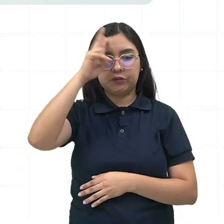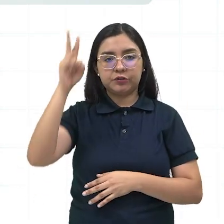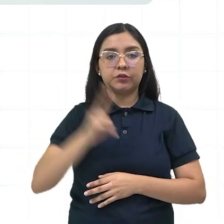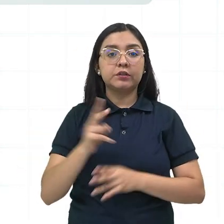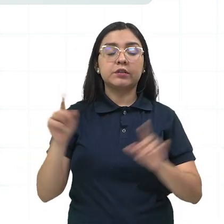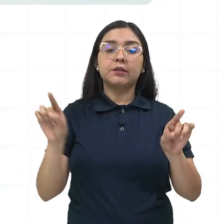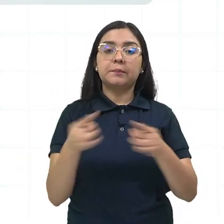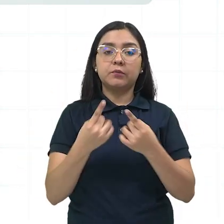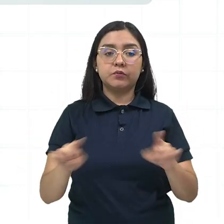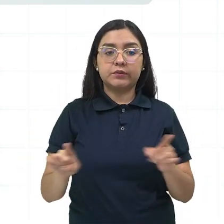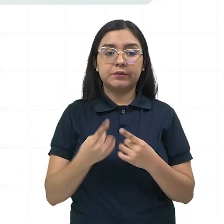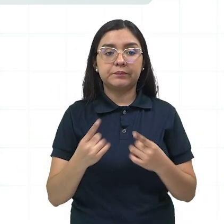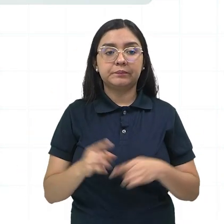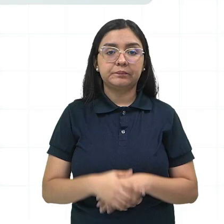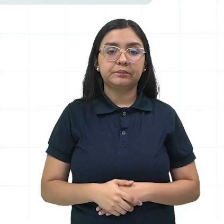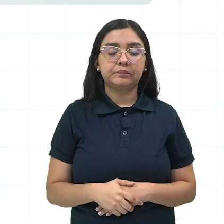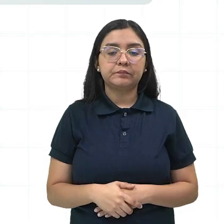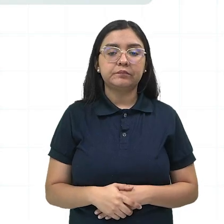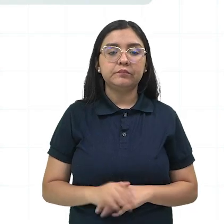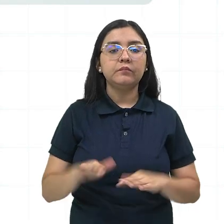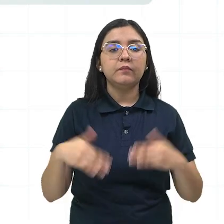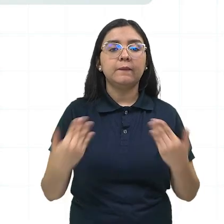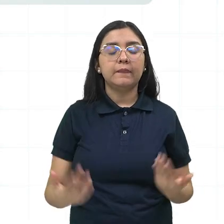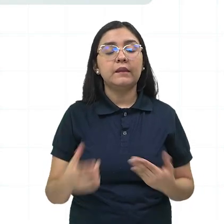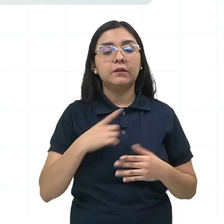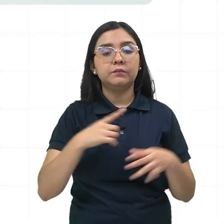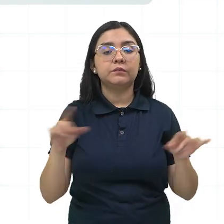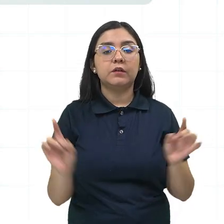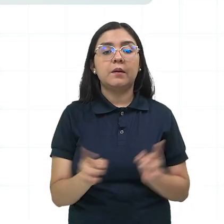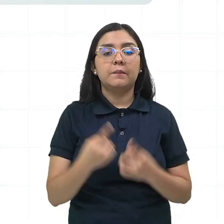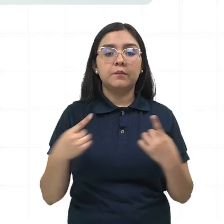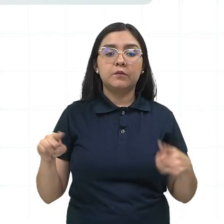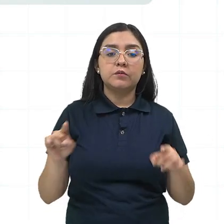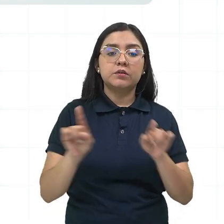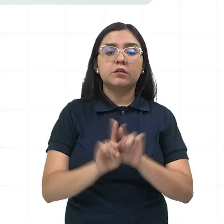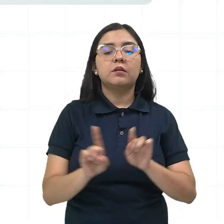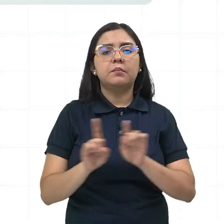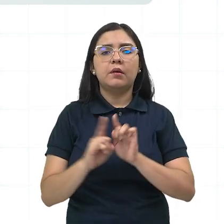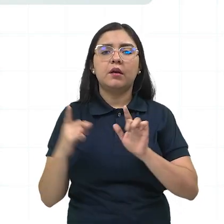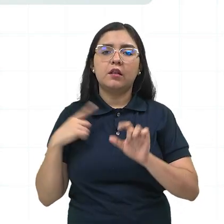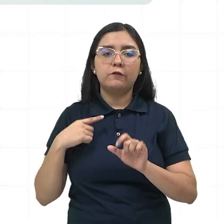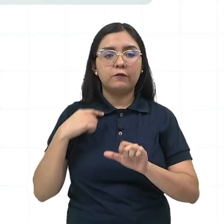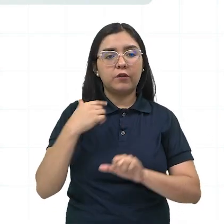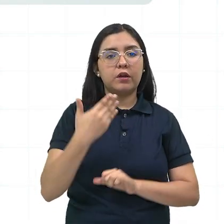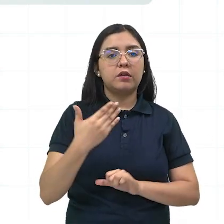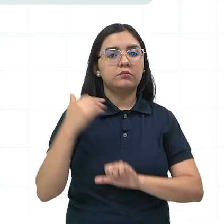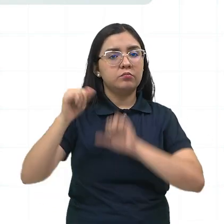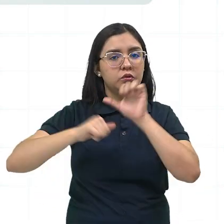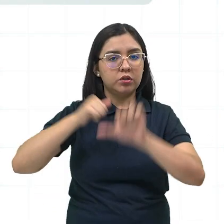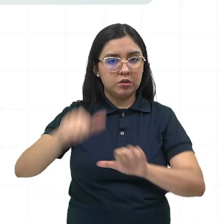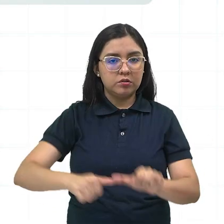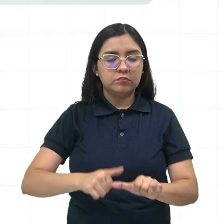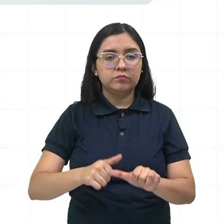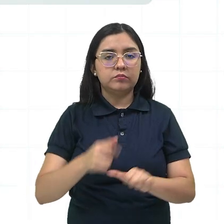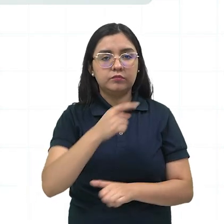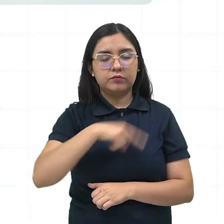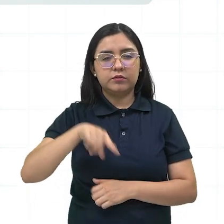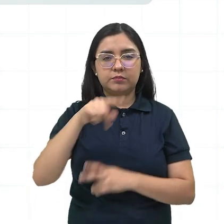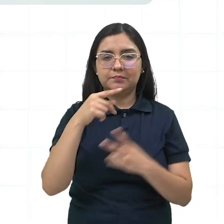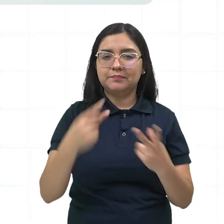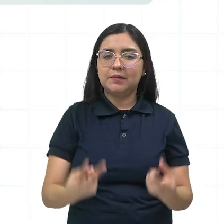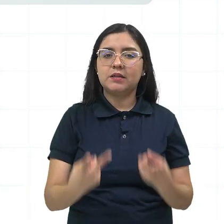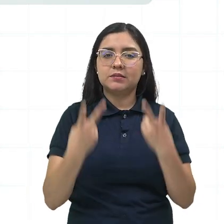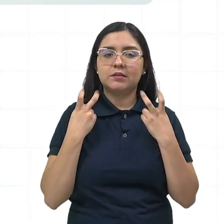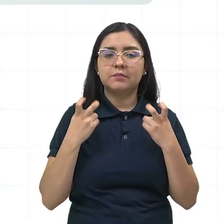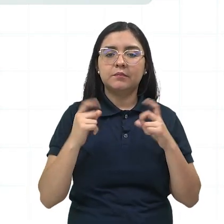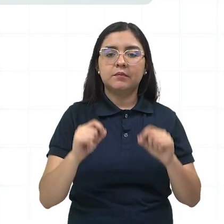da música. Afinal, a música ela também foi se aprimorando com o tempo. Assim como você consegue